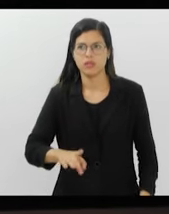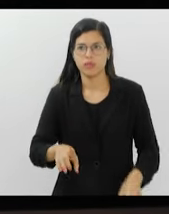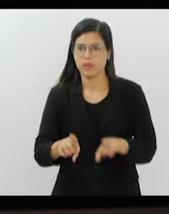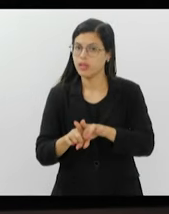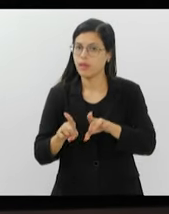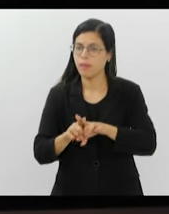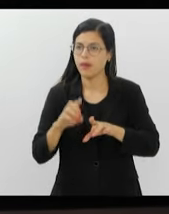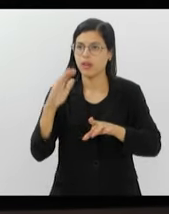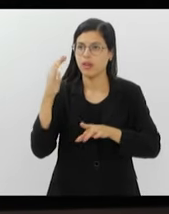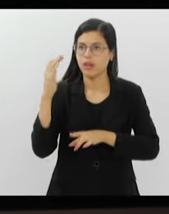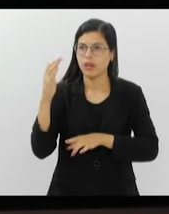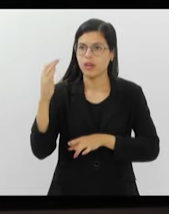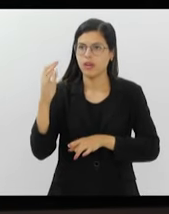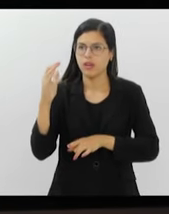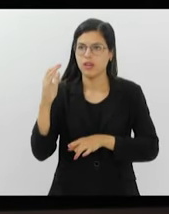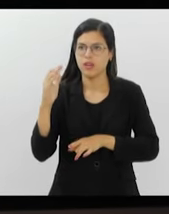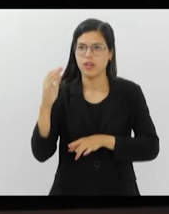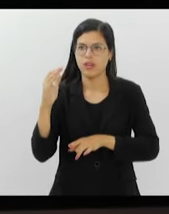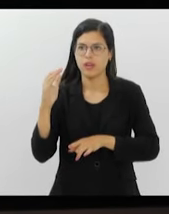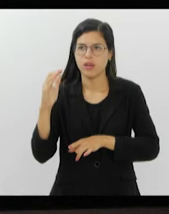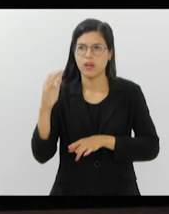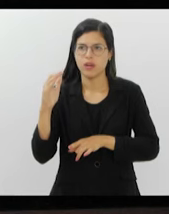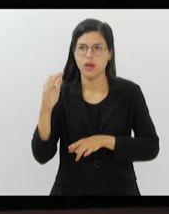Niterói ela é inquestionável